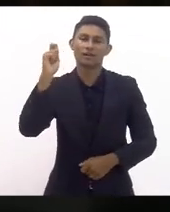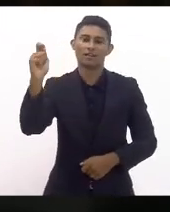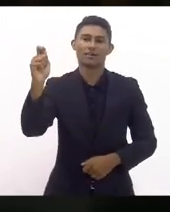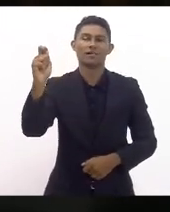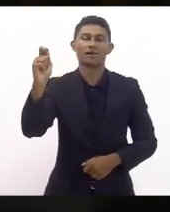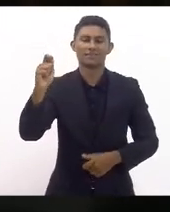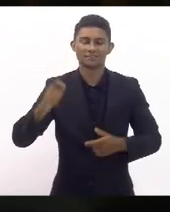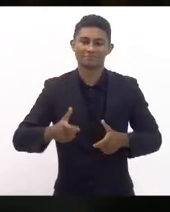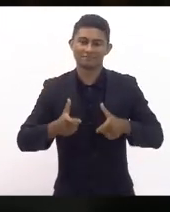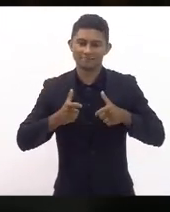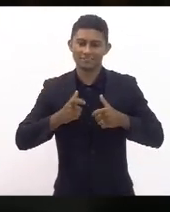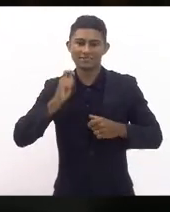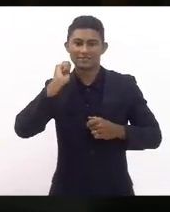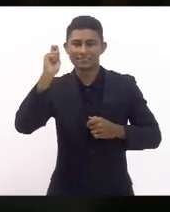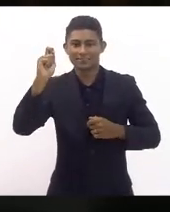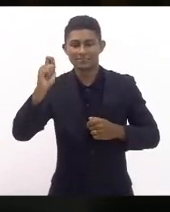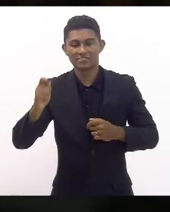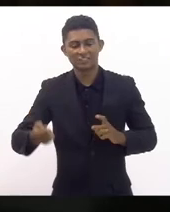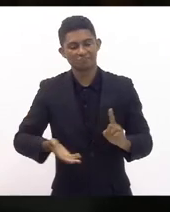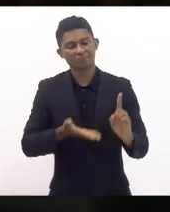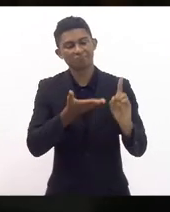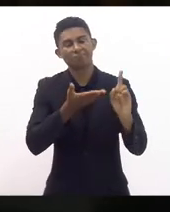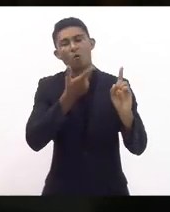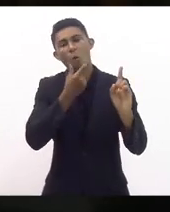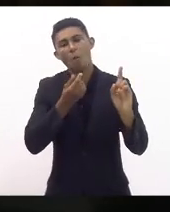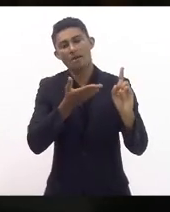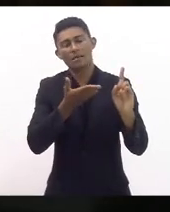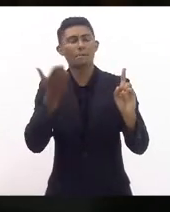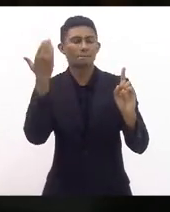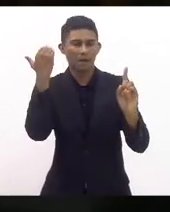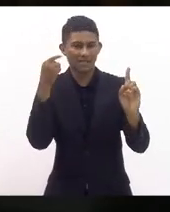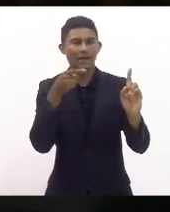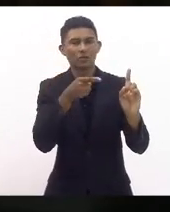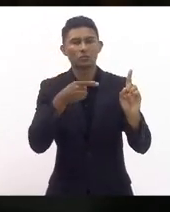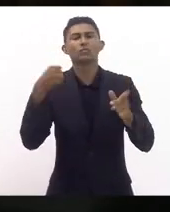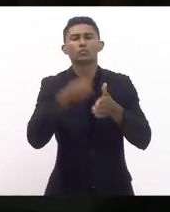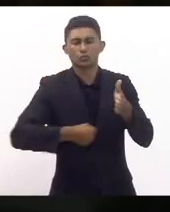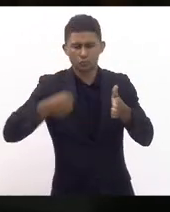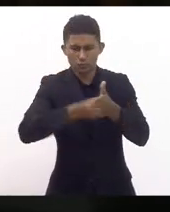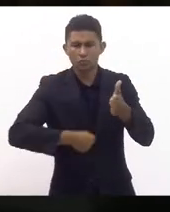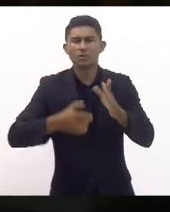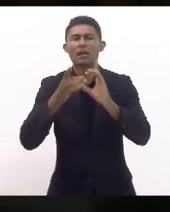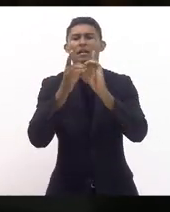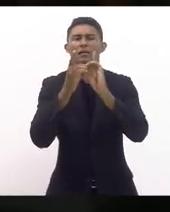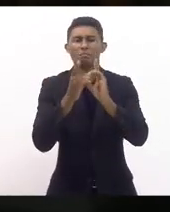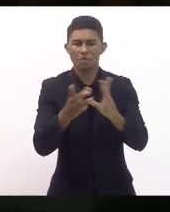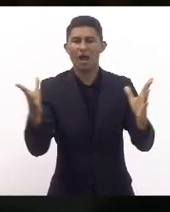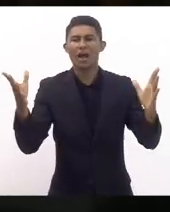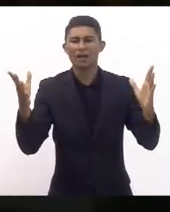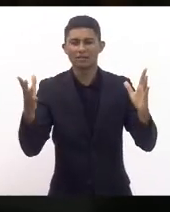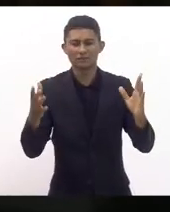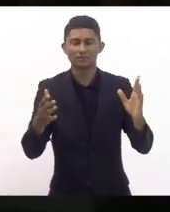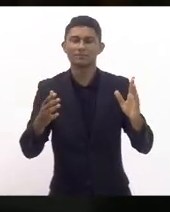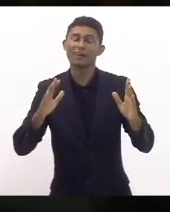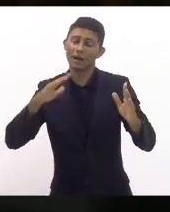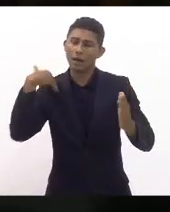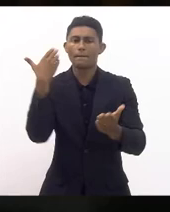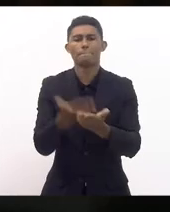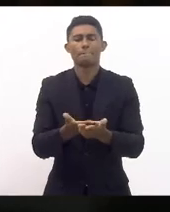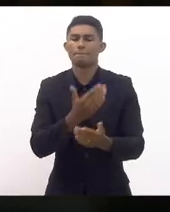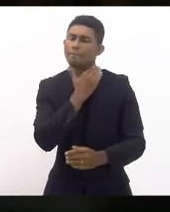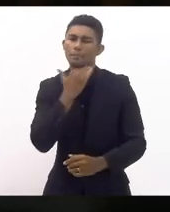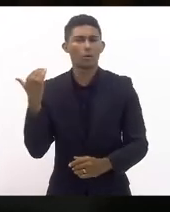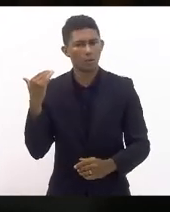Tiradentes. Além da luta democrática, né, que fez e o levou à morte,